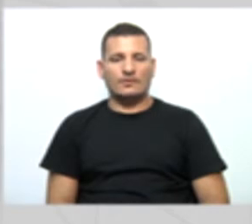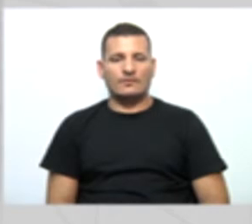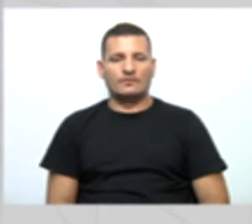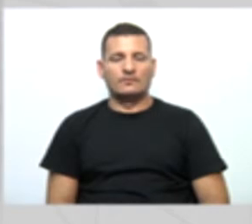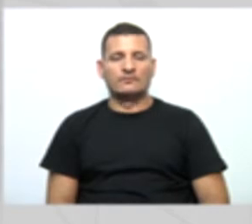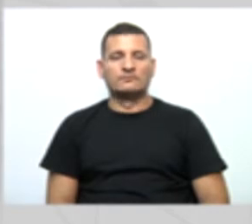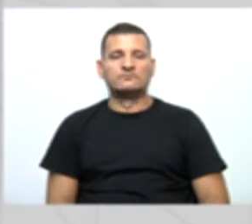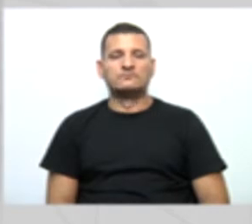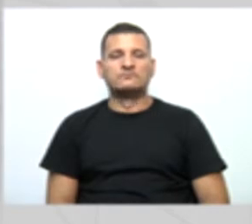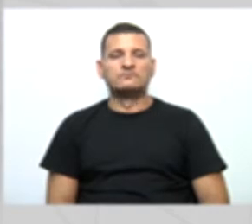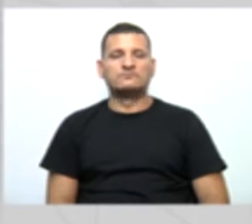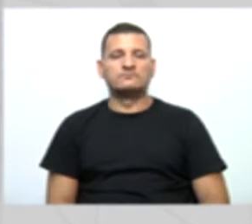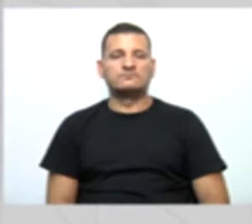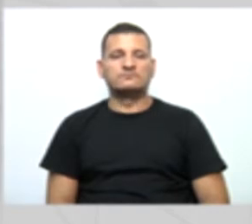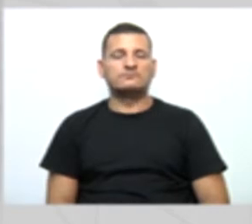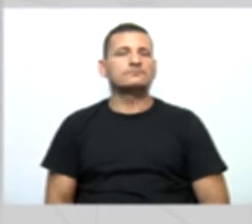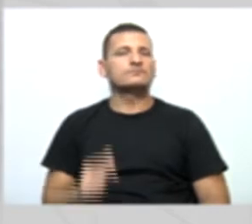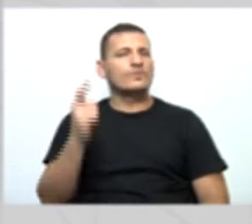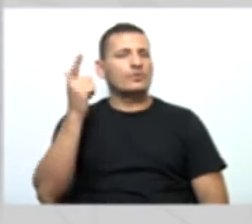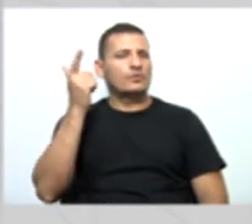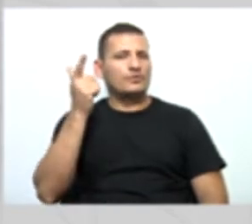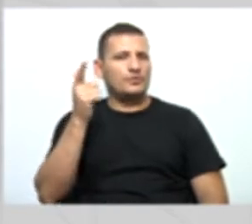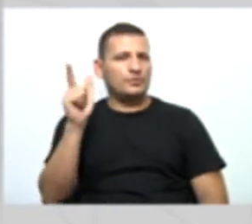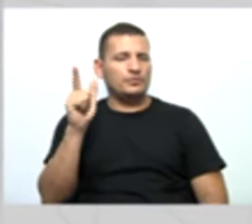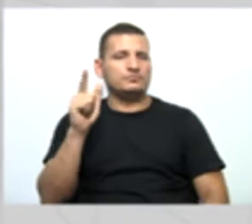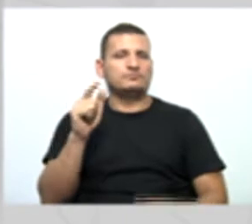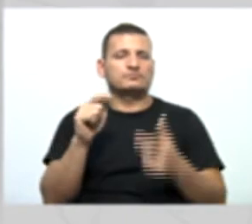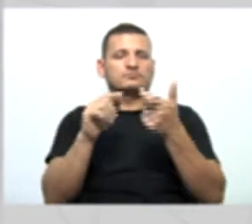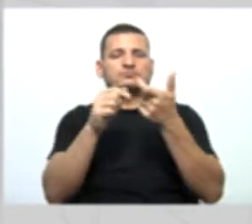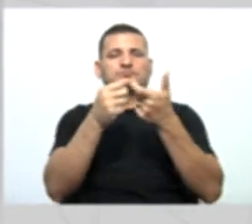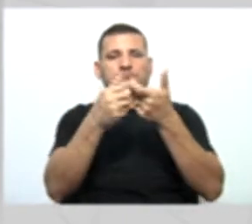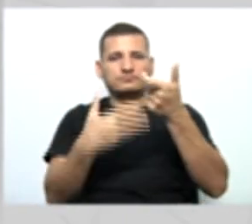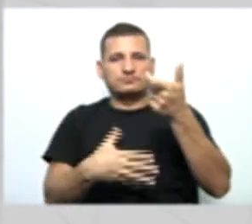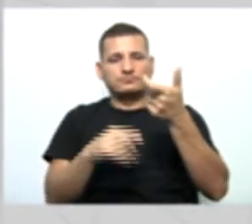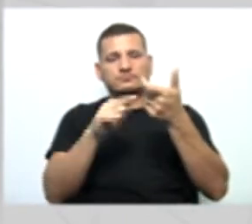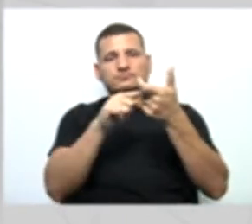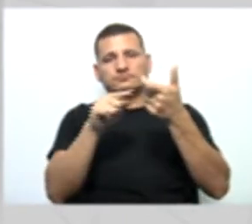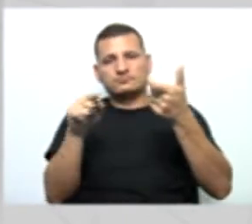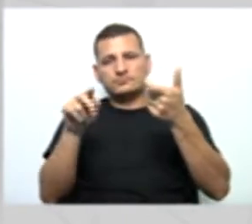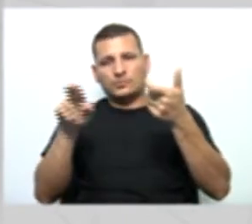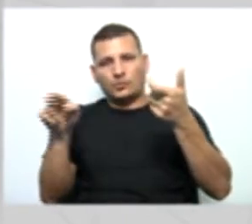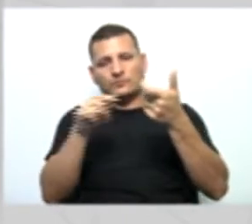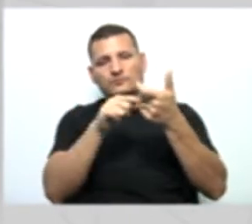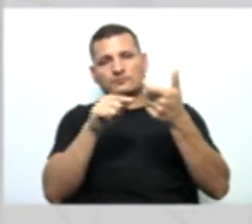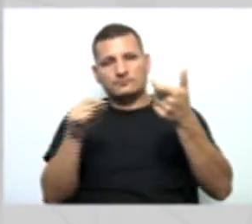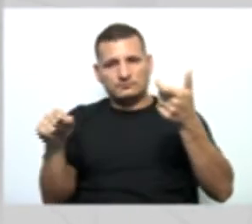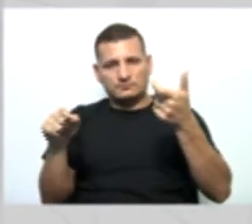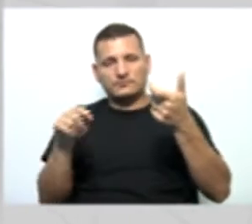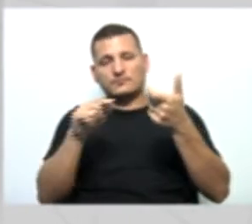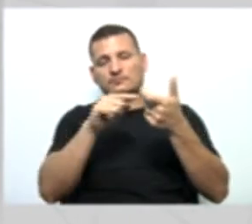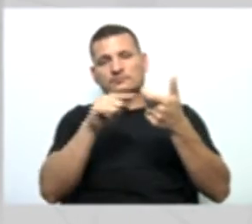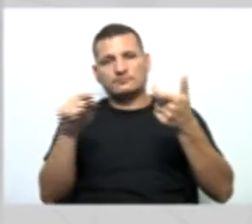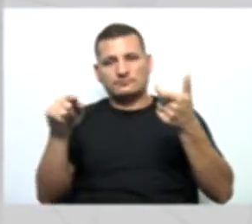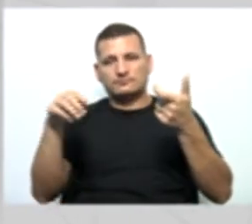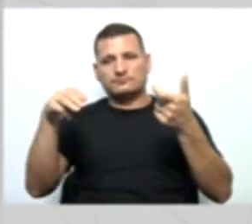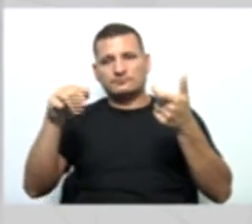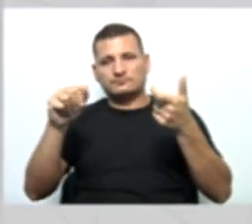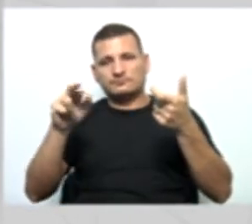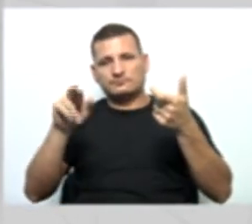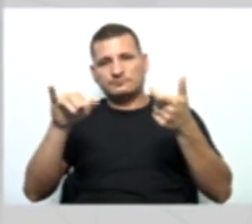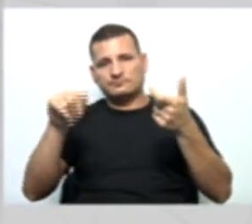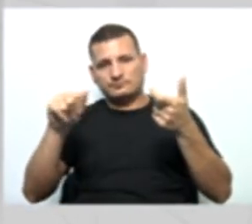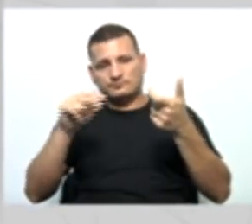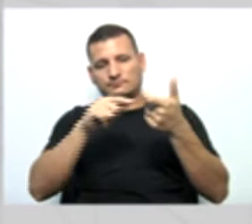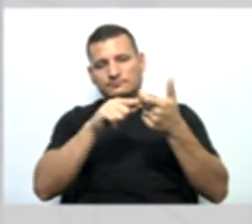Qual que pode ser o nome do meu outro objeto pessoa? Vamos dizer que o nome desse objeto vai ser Maria.